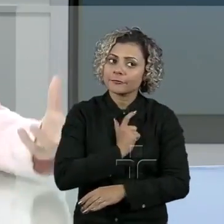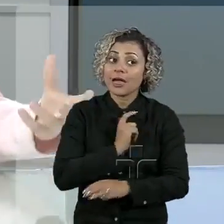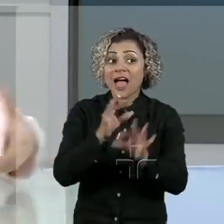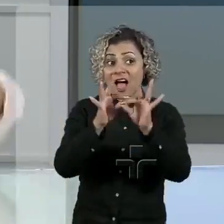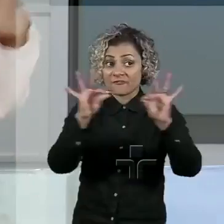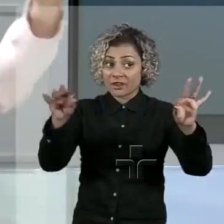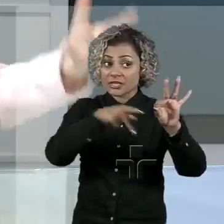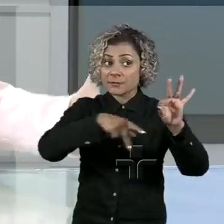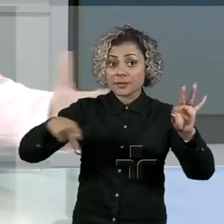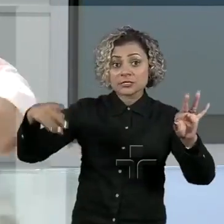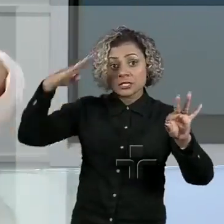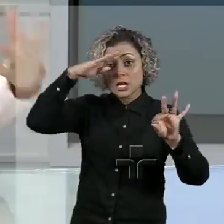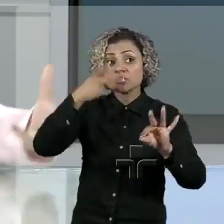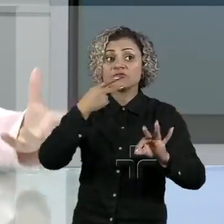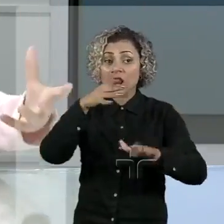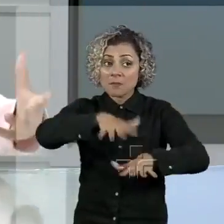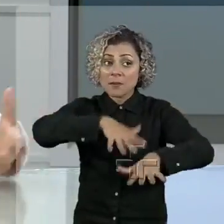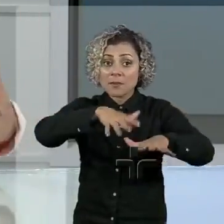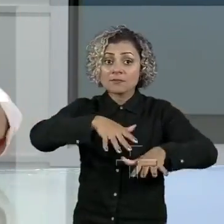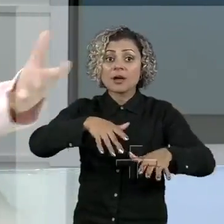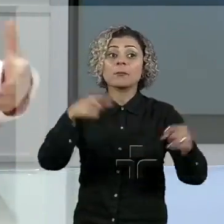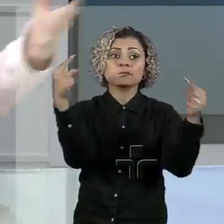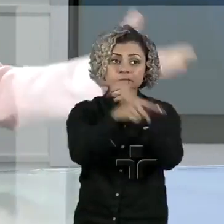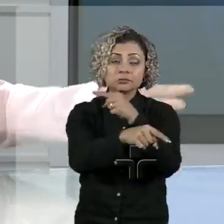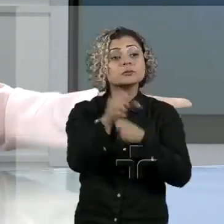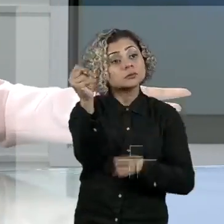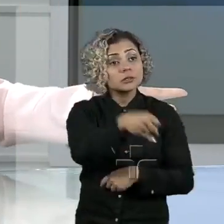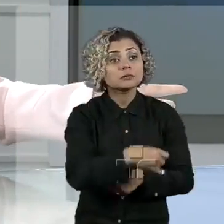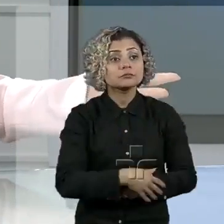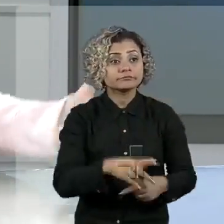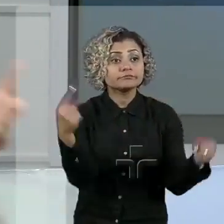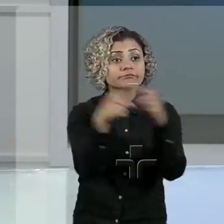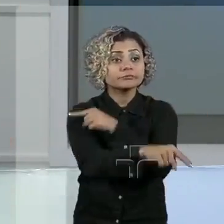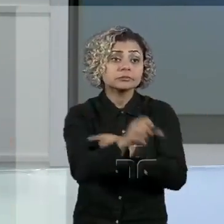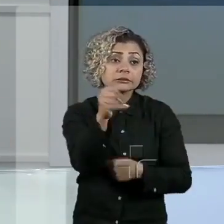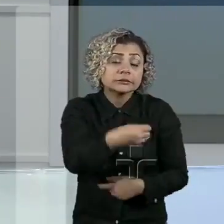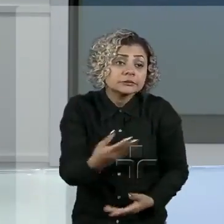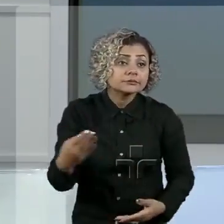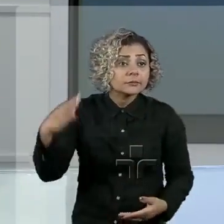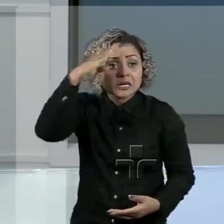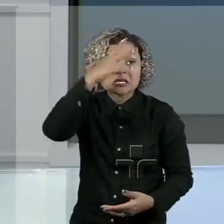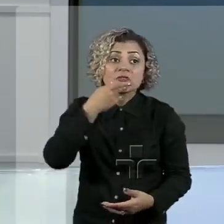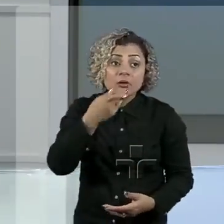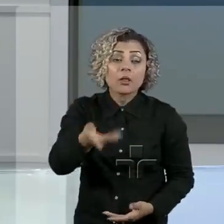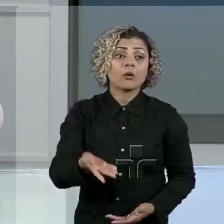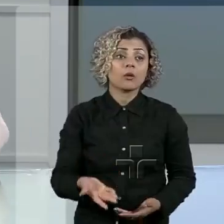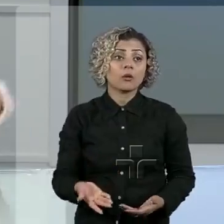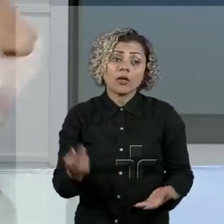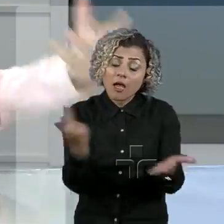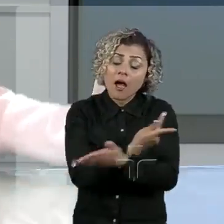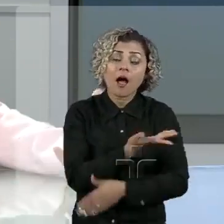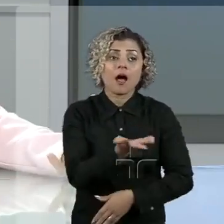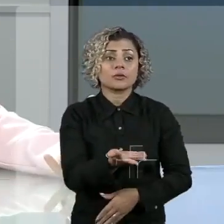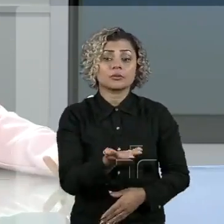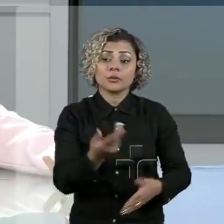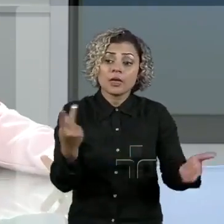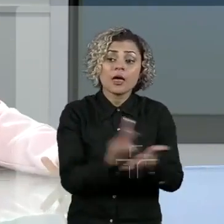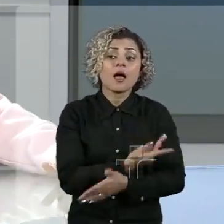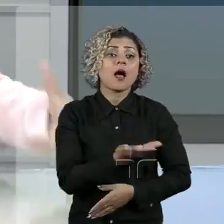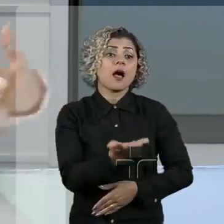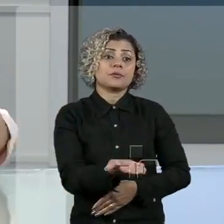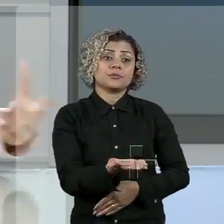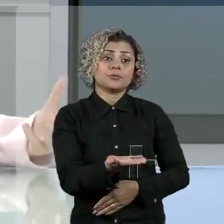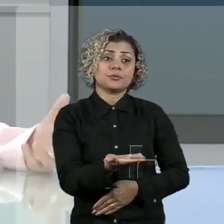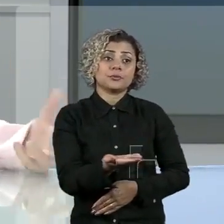frase do presidente falando do protesto foi inadequada? Foi. Alguém tem que dizer para ele que a maneira dele lidar com